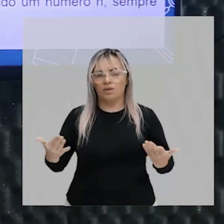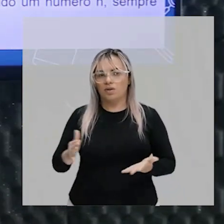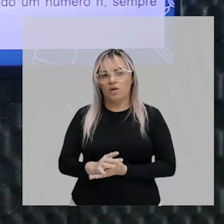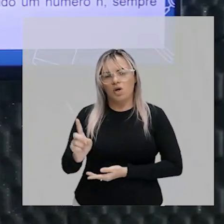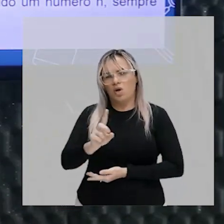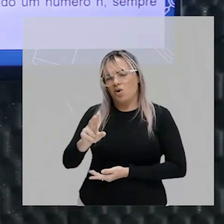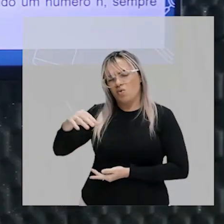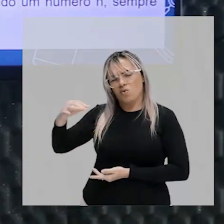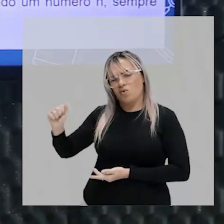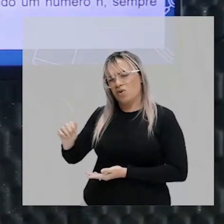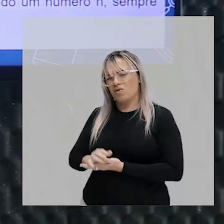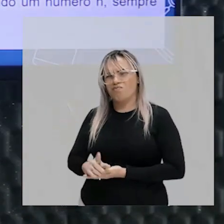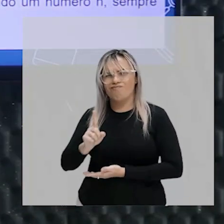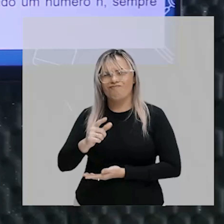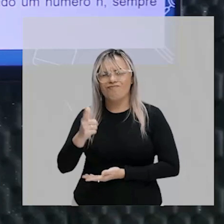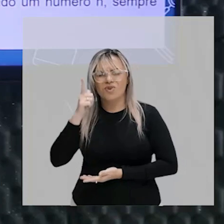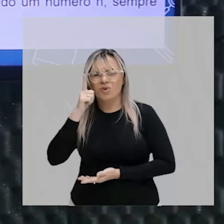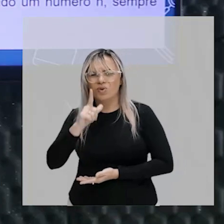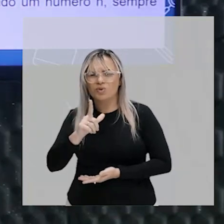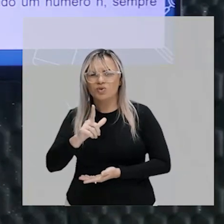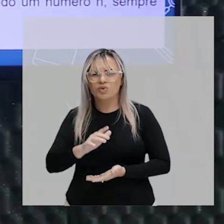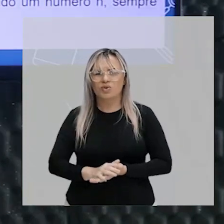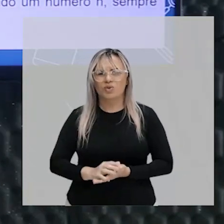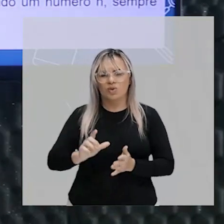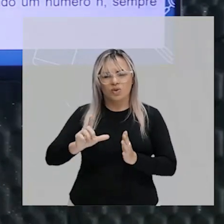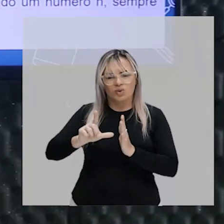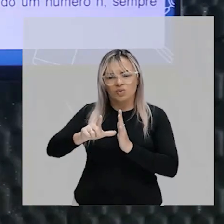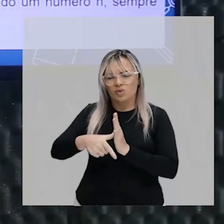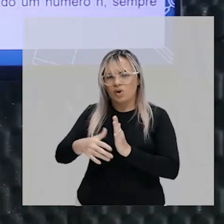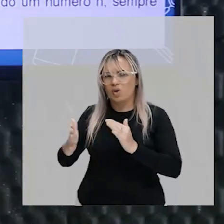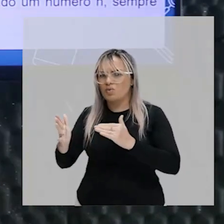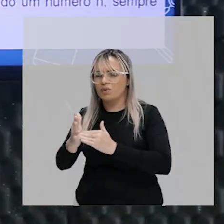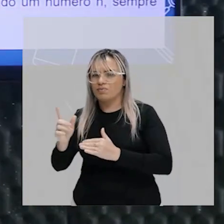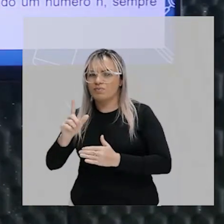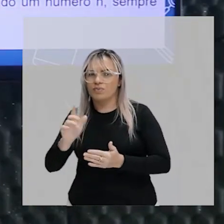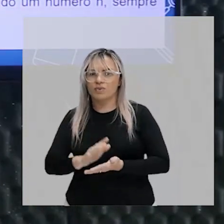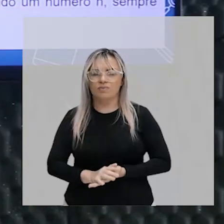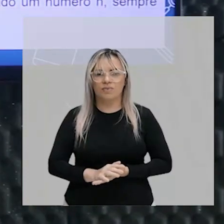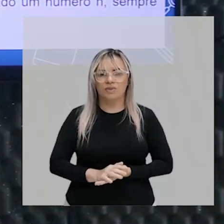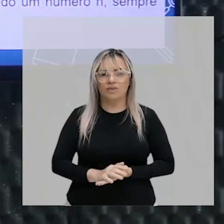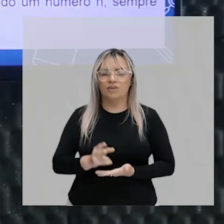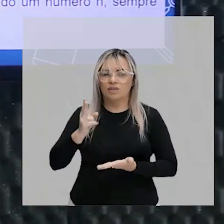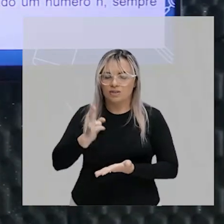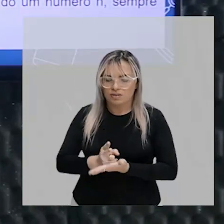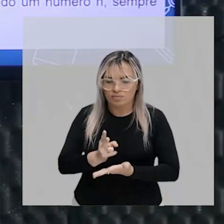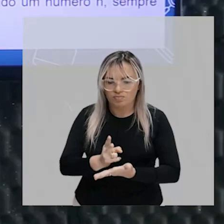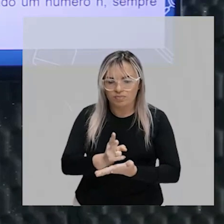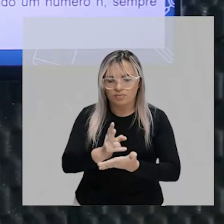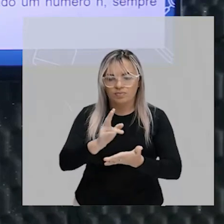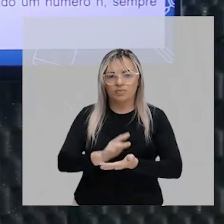porque basta pensar no número 500 o sucessor de 500 501 sucesso de 501 502